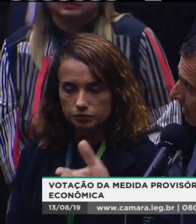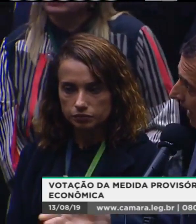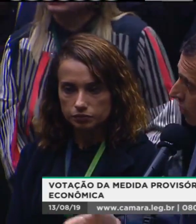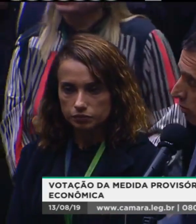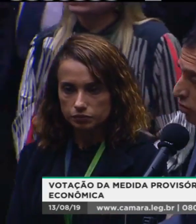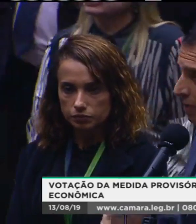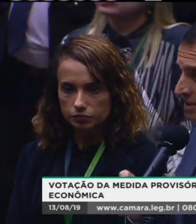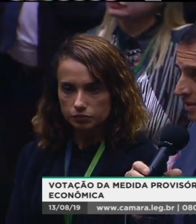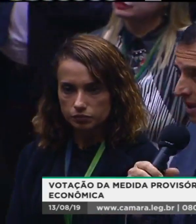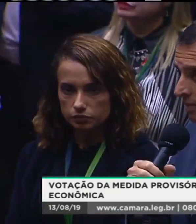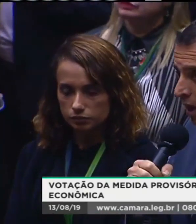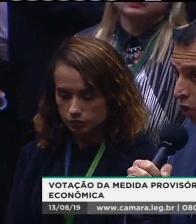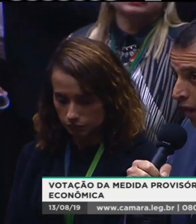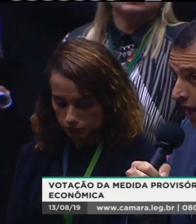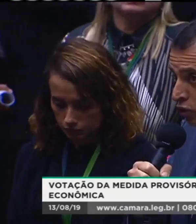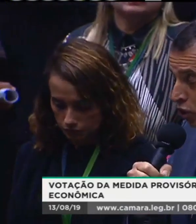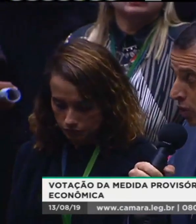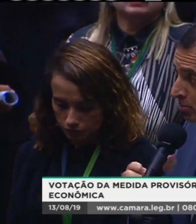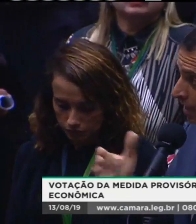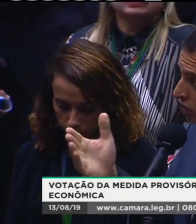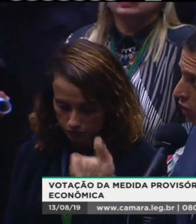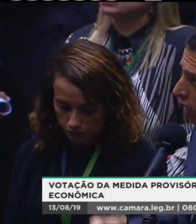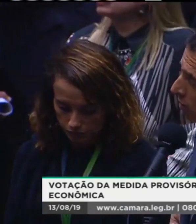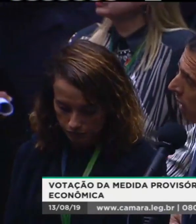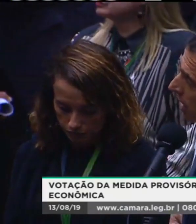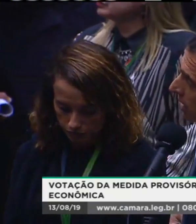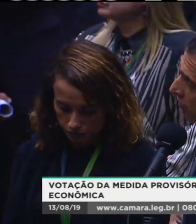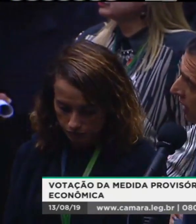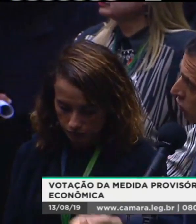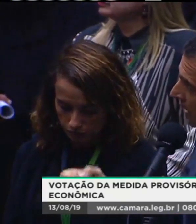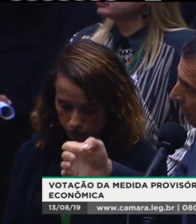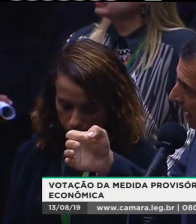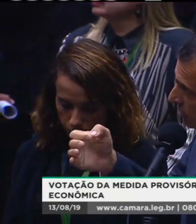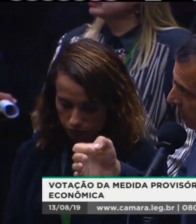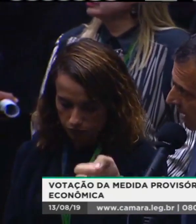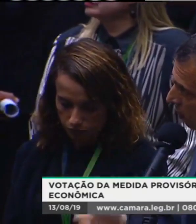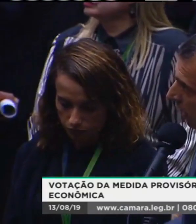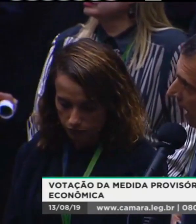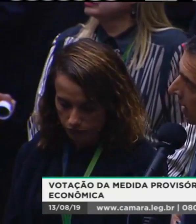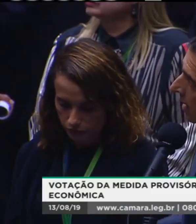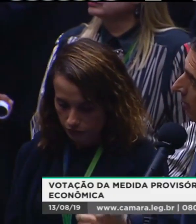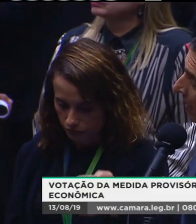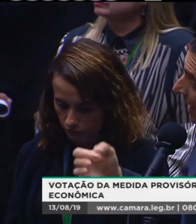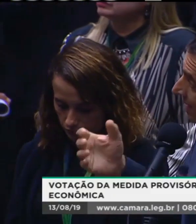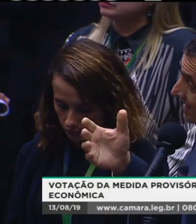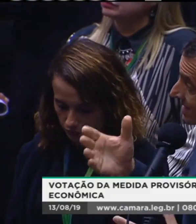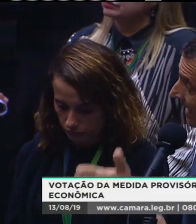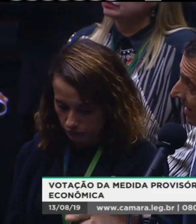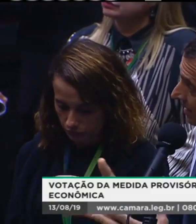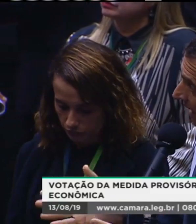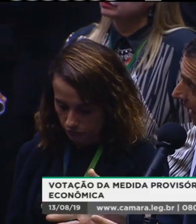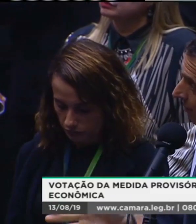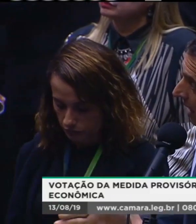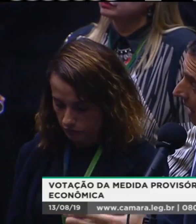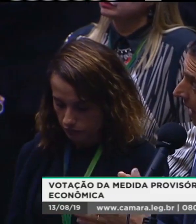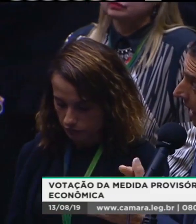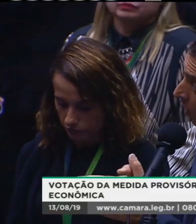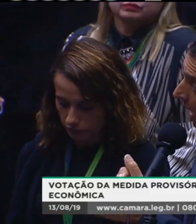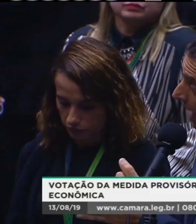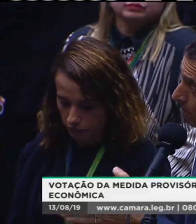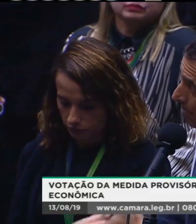quero cumprimentar em nome do PSD o relator, deputado Jerônimo, que fez um trabalho espetacular para